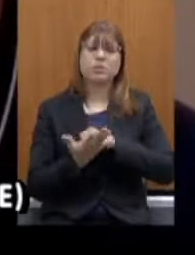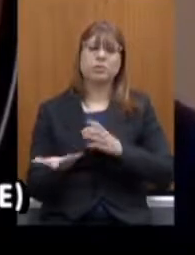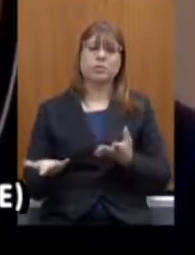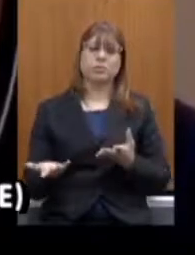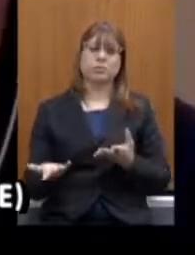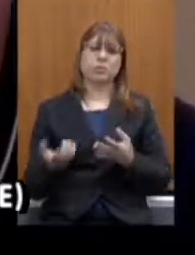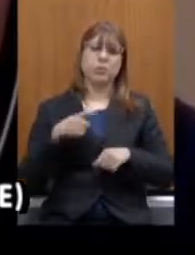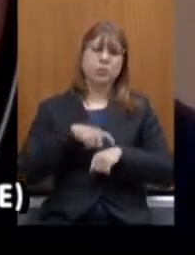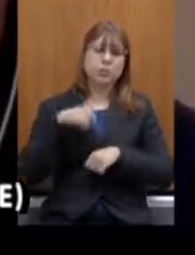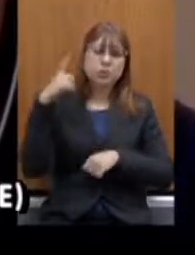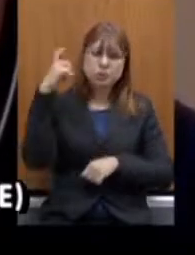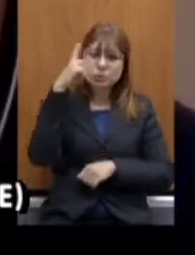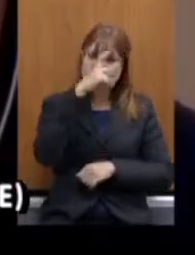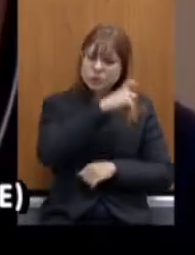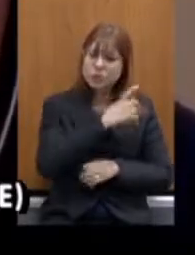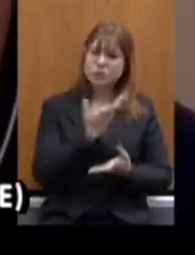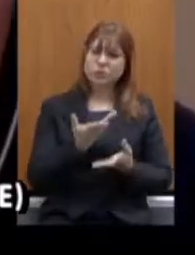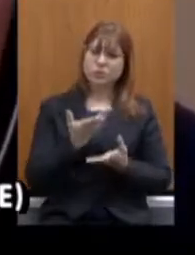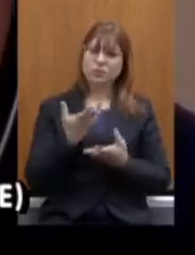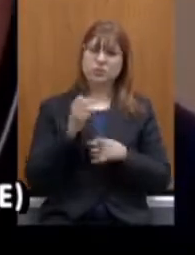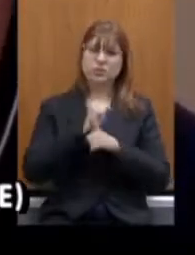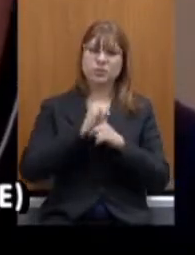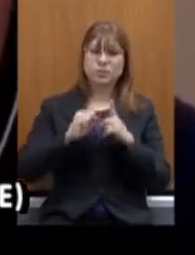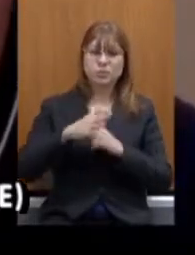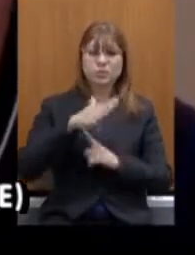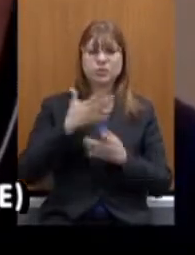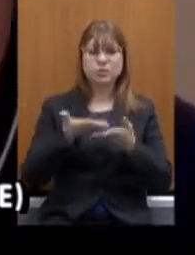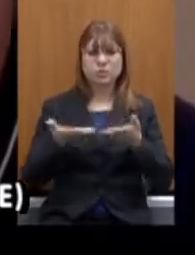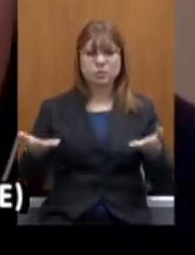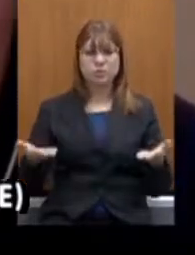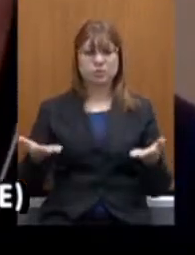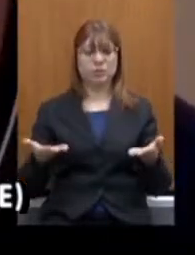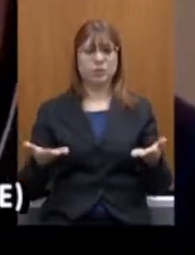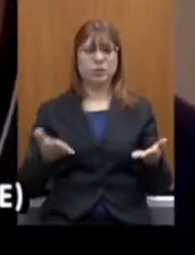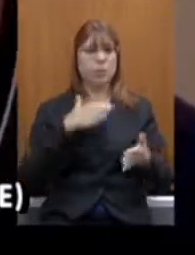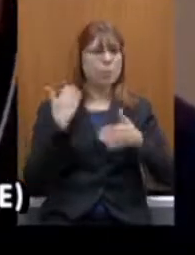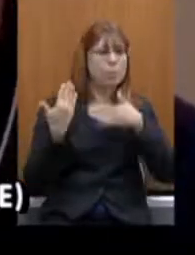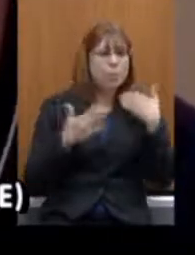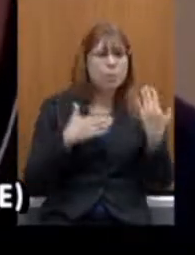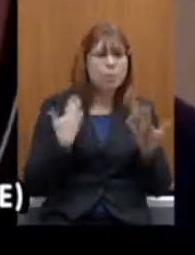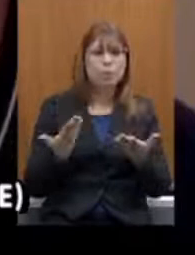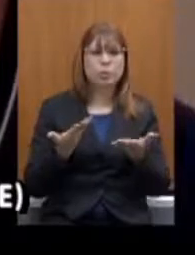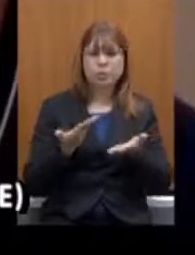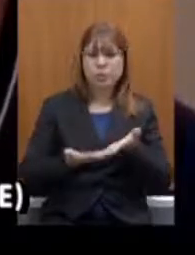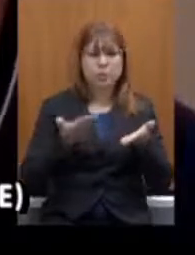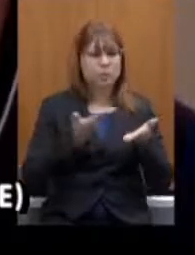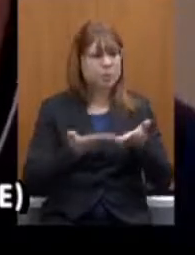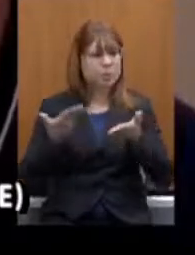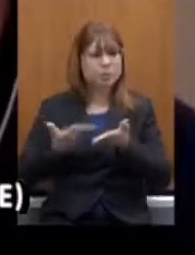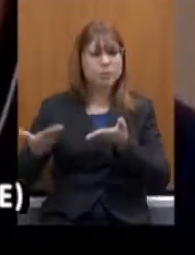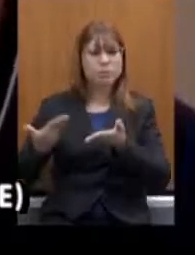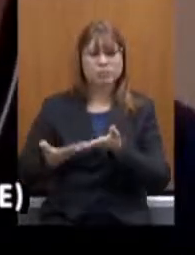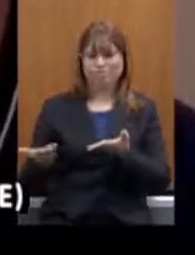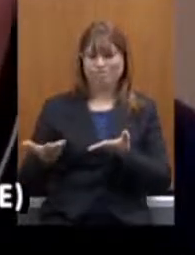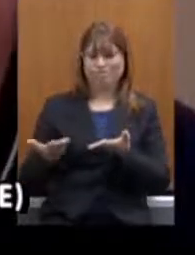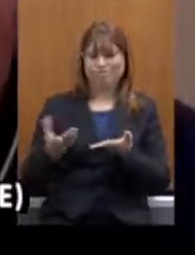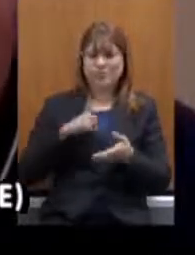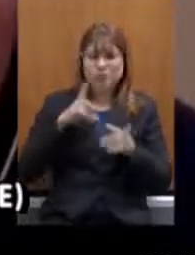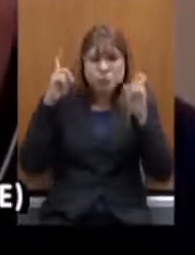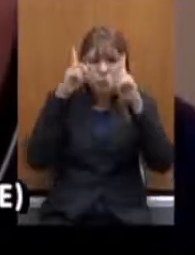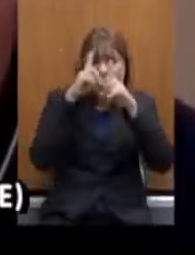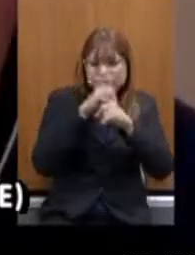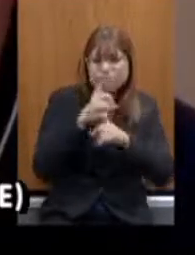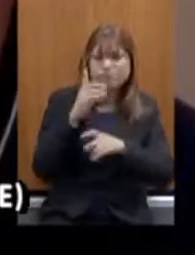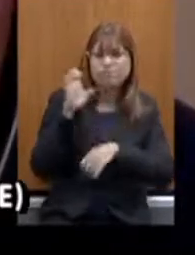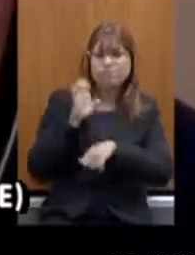momento é tão difícil da nossa sociedade é com tantas moss quantas pernas estado com tanta dificuldade